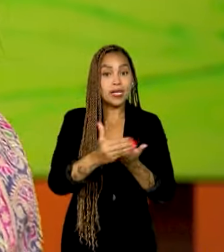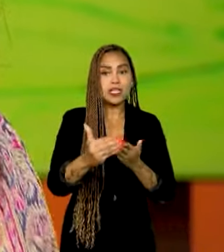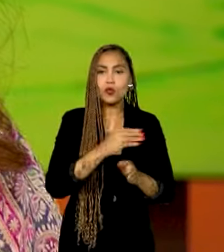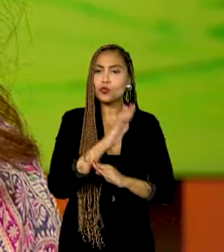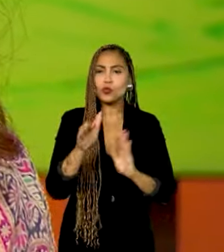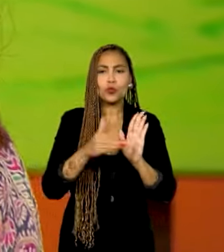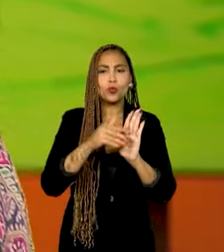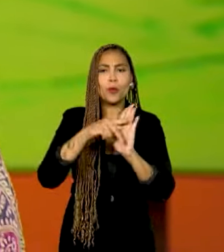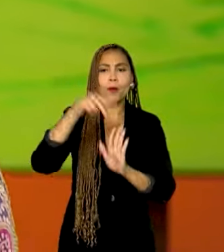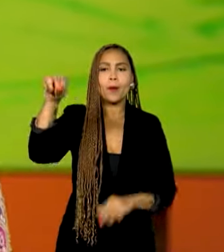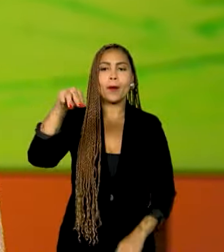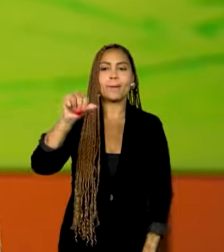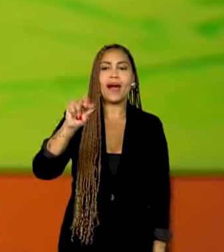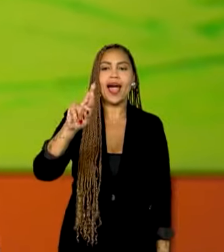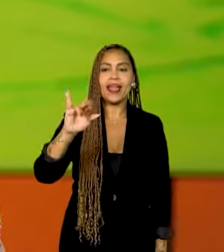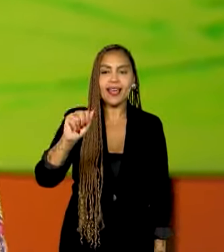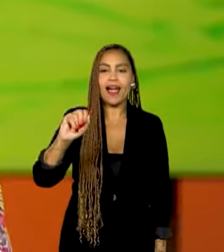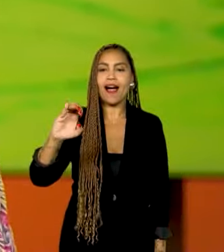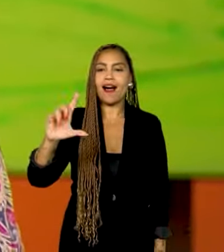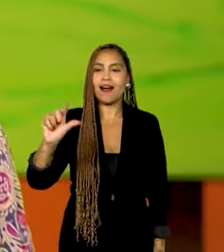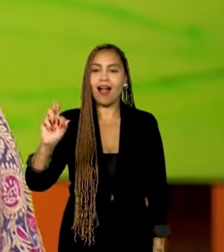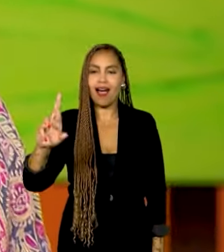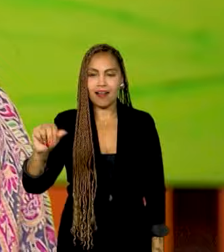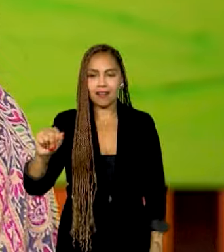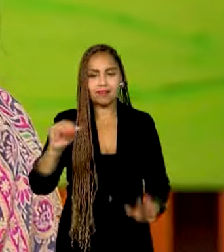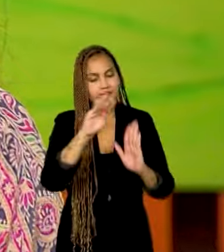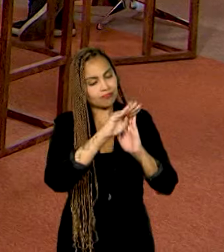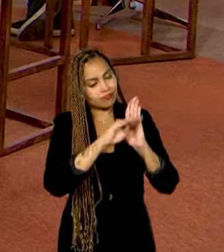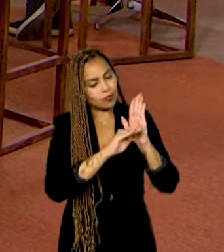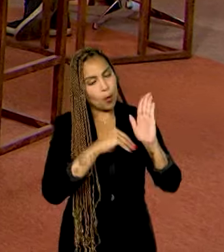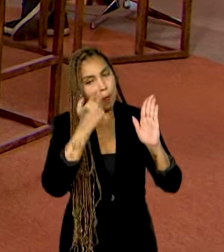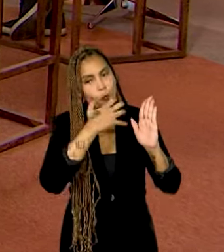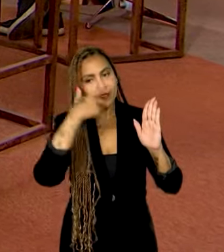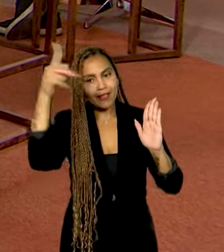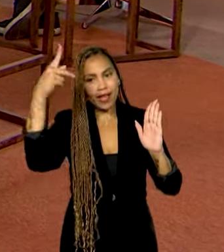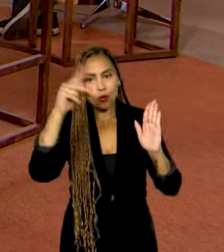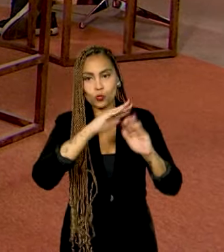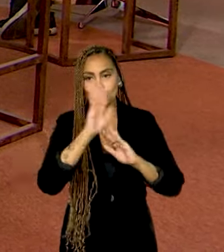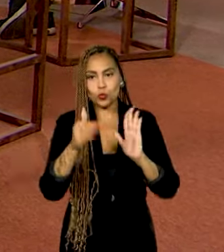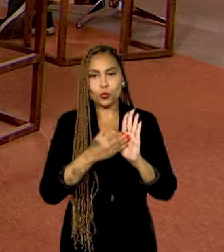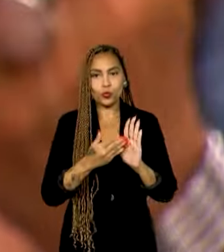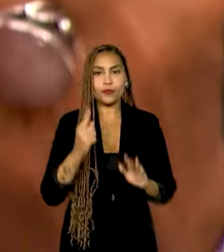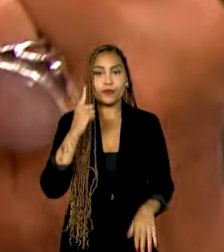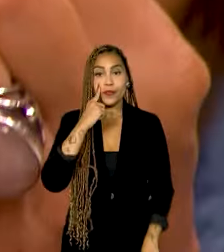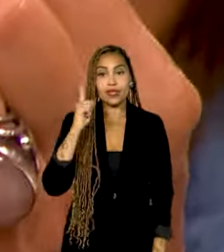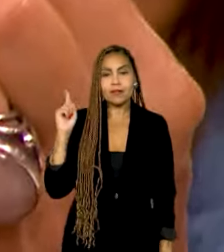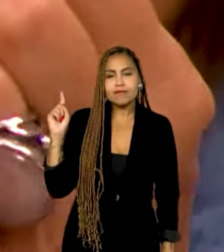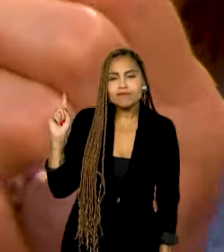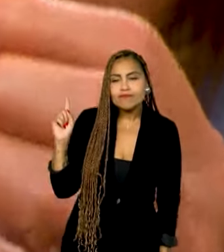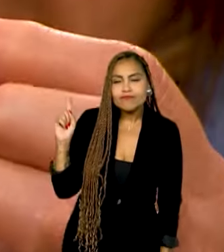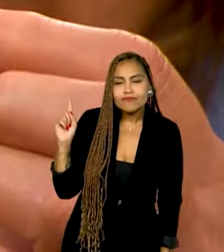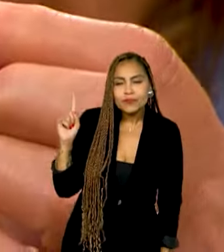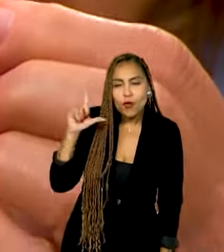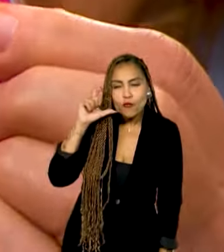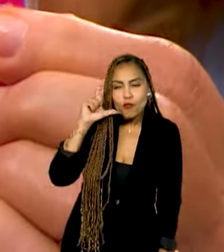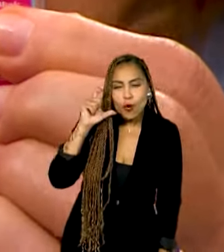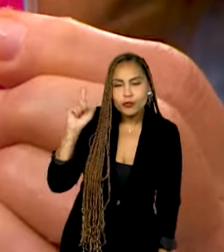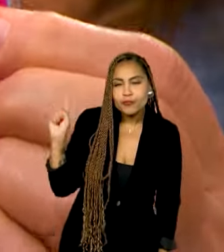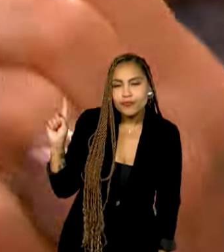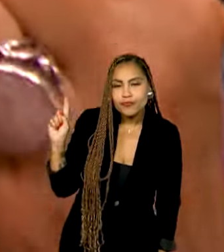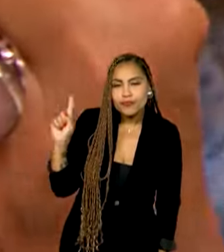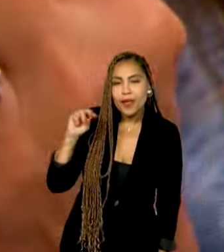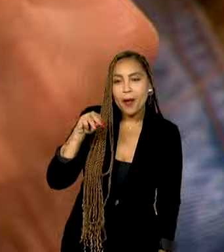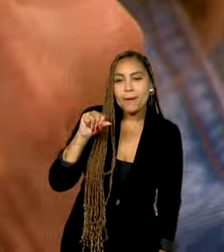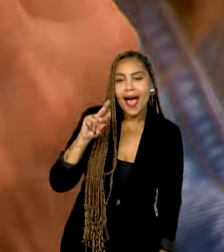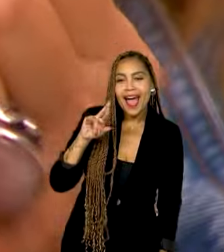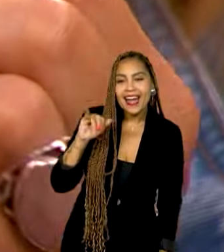até uma fotinho aí, a Maria Clara, atrás do CD. Deixa eu ver aqui. Ó. Ah, é porque Tichita, não sei se a câmera consegue pegar. Ó, e a Maria Clara Machado. Machado